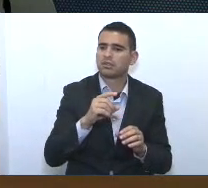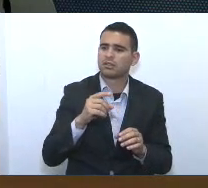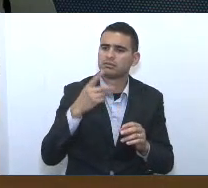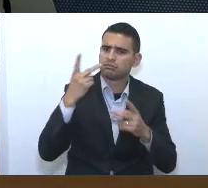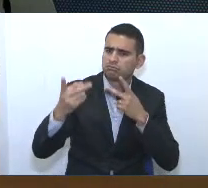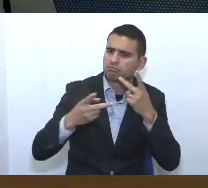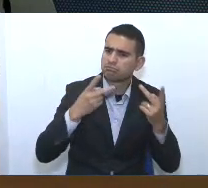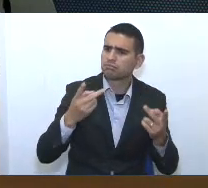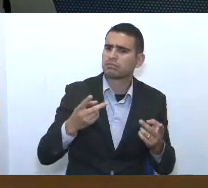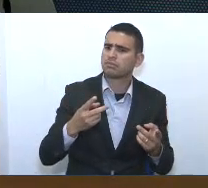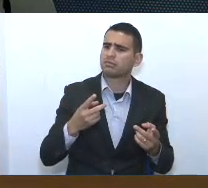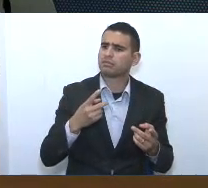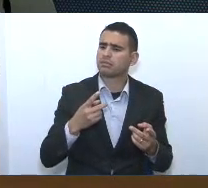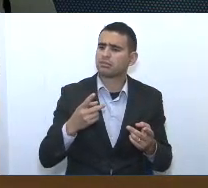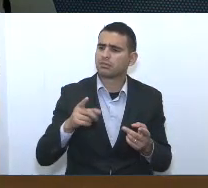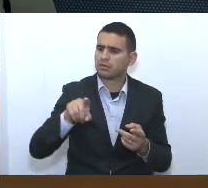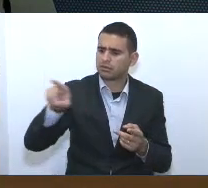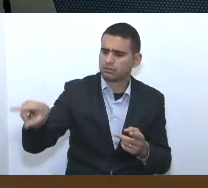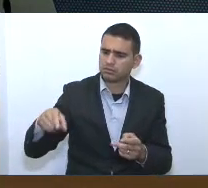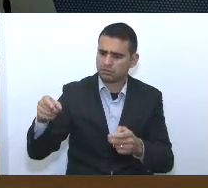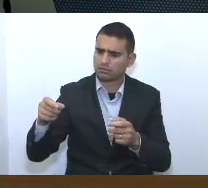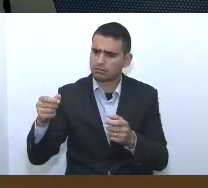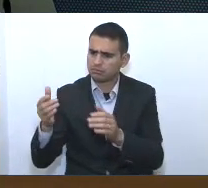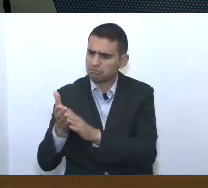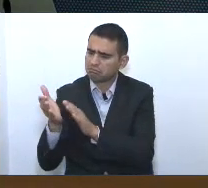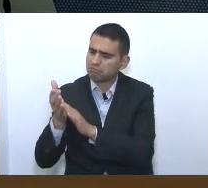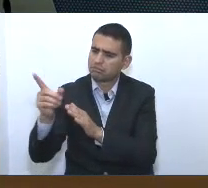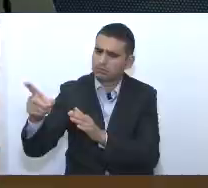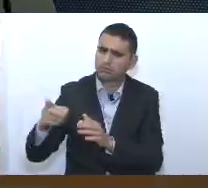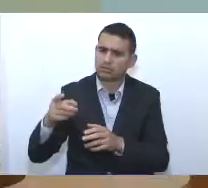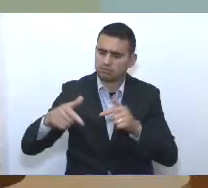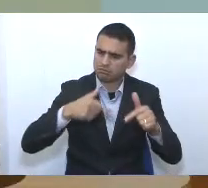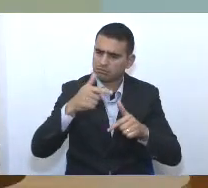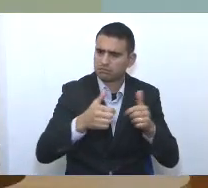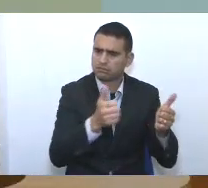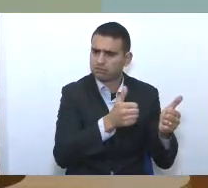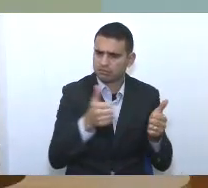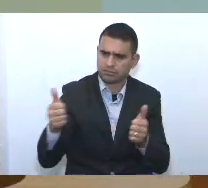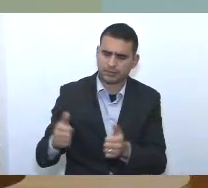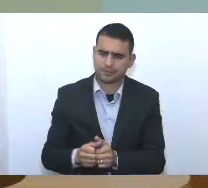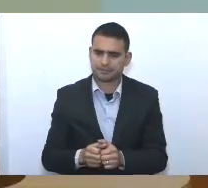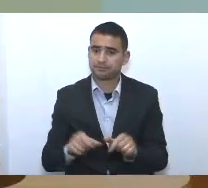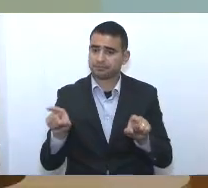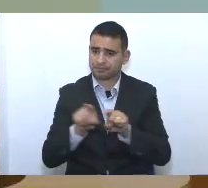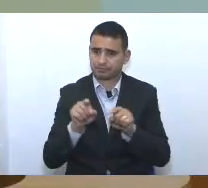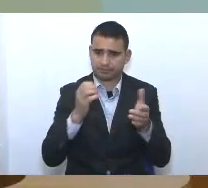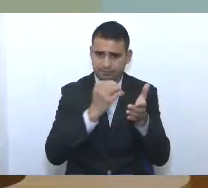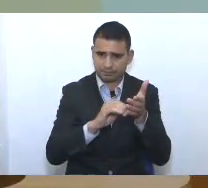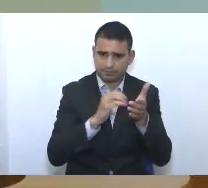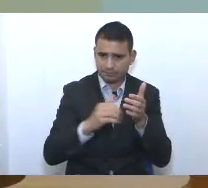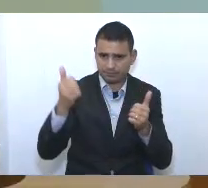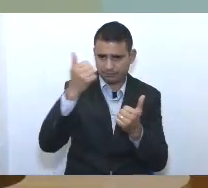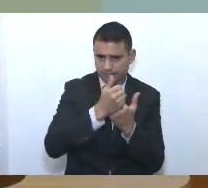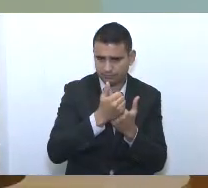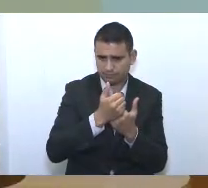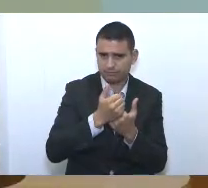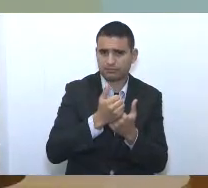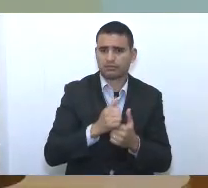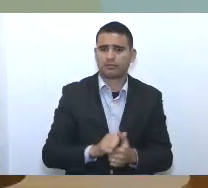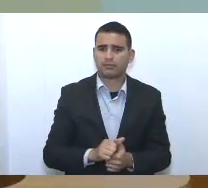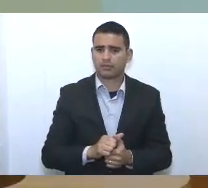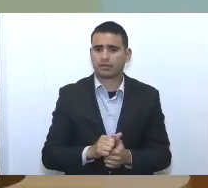pela imparcialidade com que o senhor tem dirigido os trabalhos. Parabéns. Cumprimentar o secretário adjunto de Assuntos